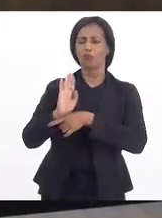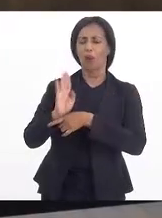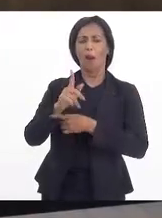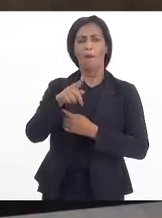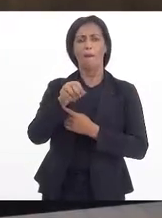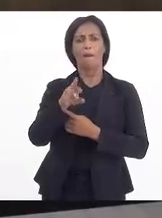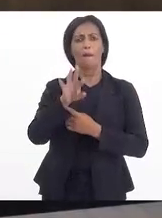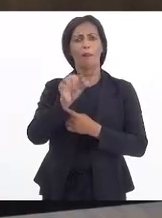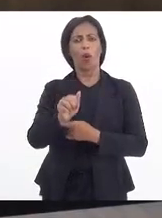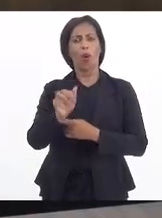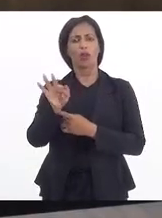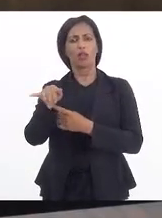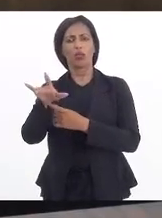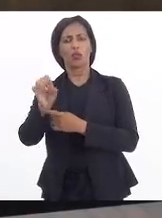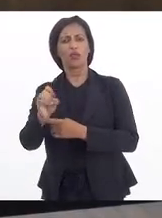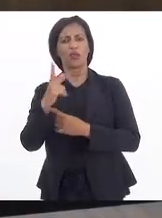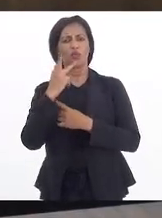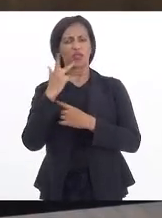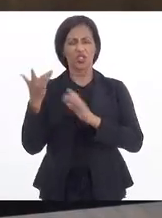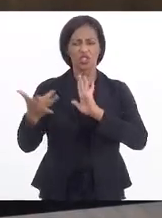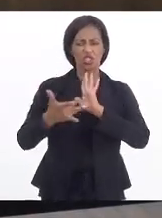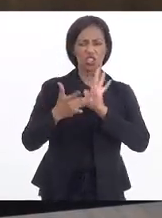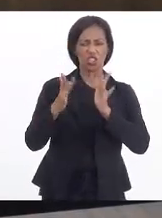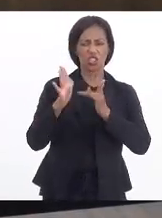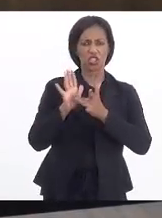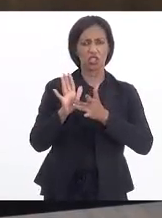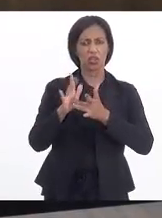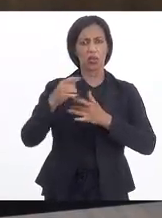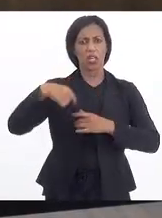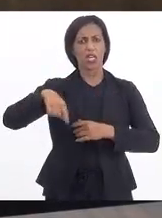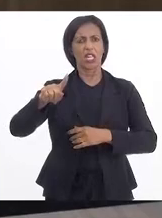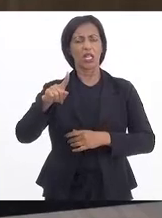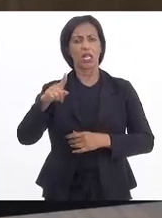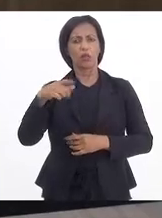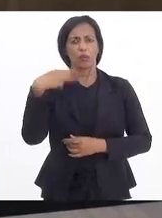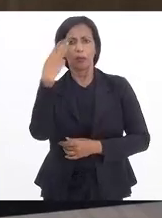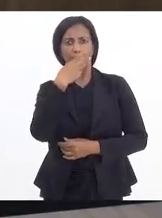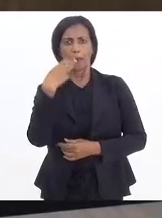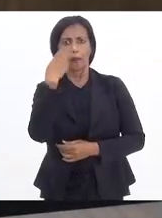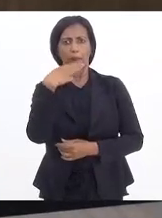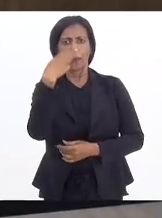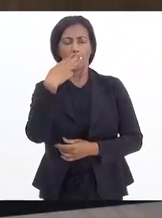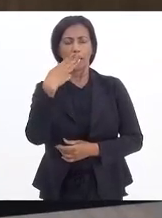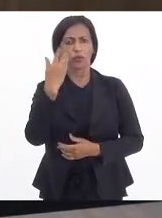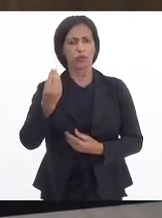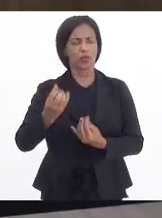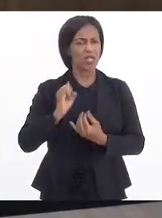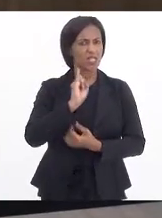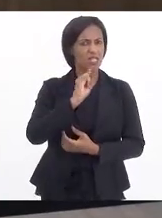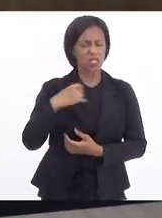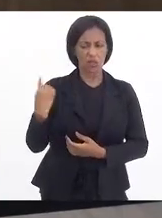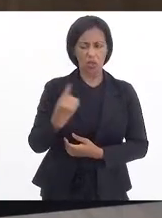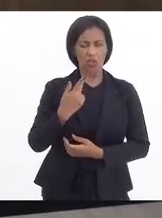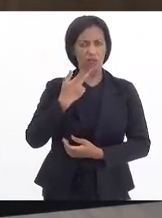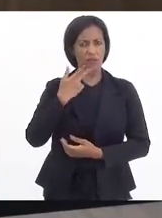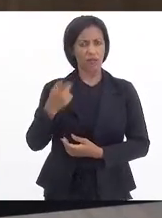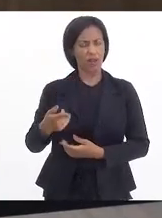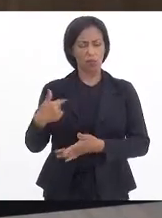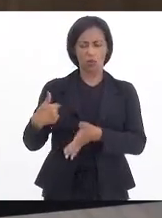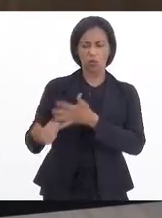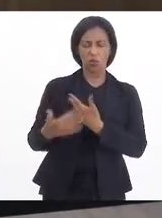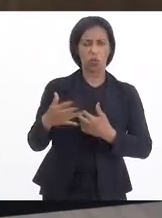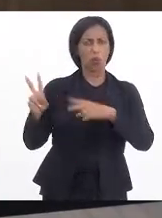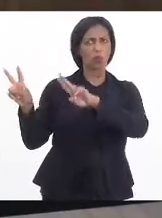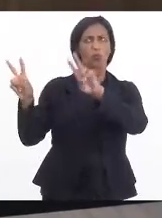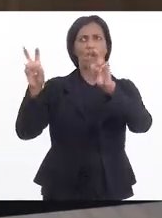fez um vídeo agora de Natal com Jesus Cristo indo um prostíbulo se nós falássemos aqui de